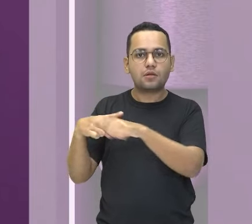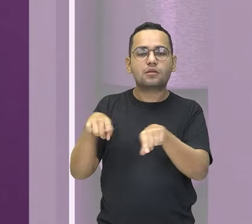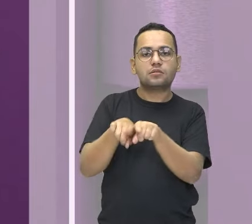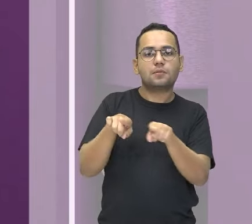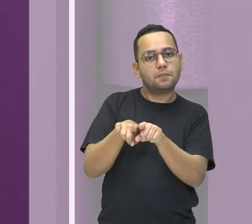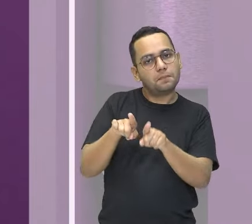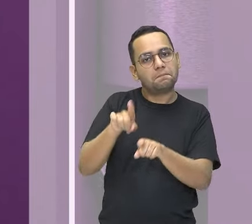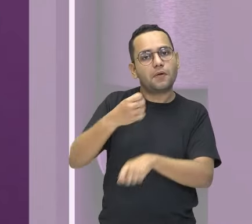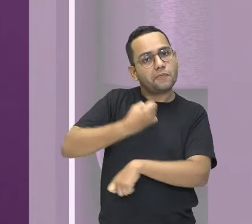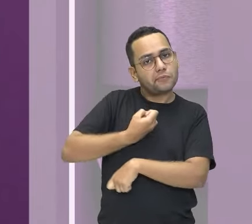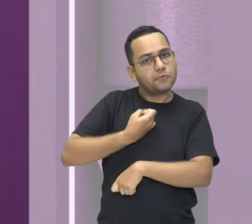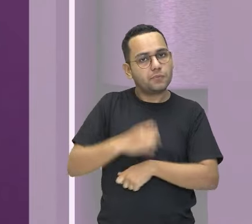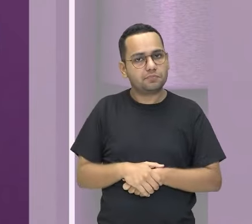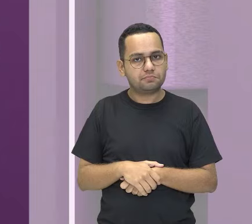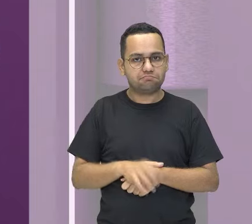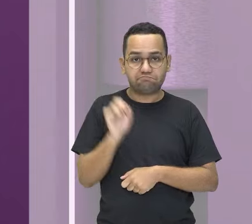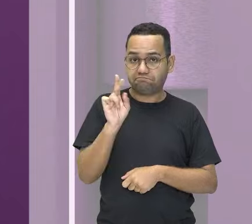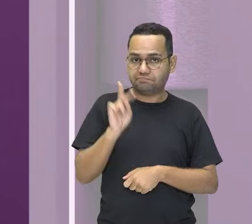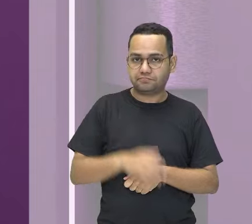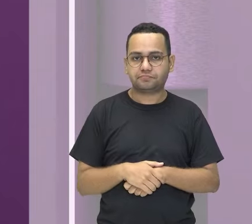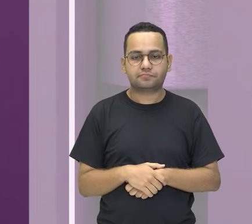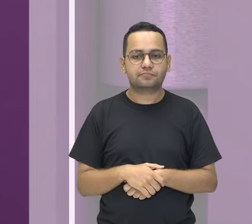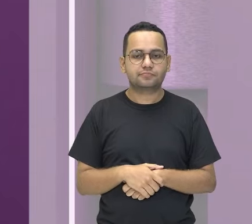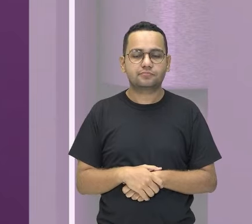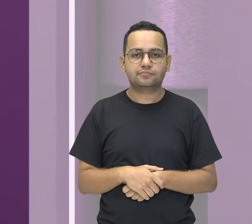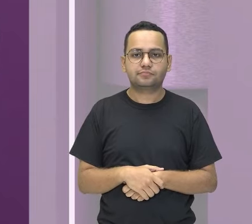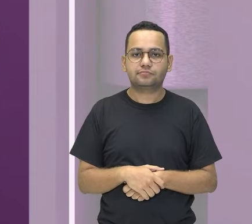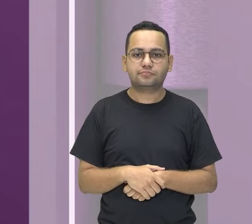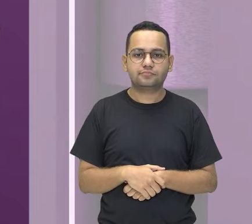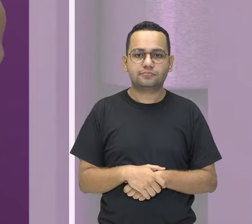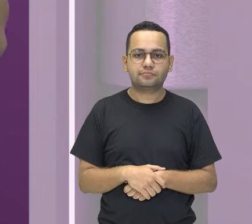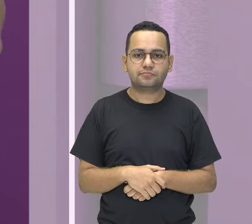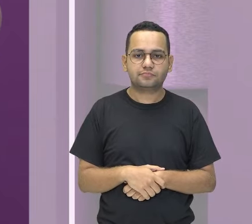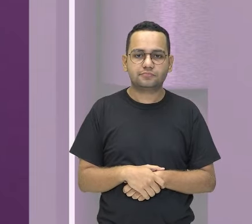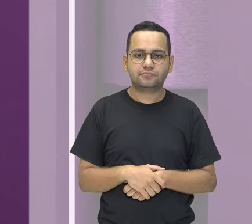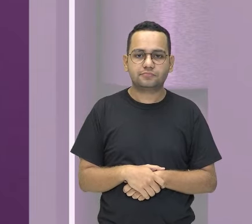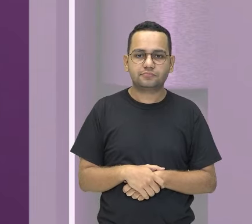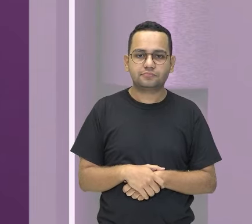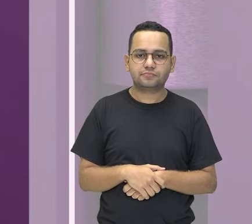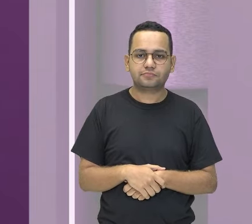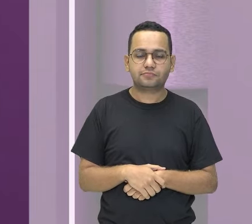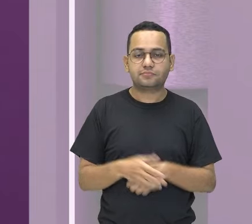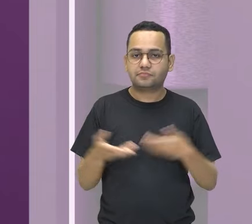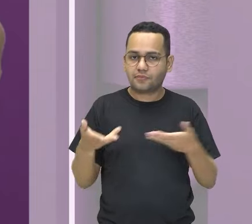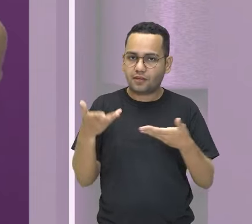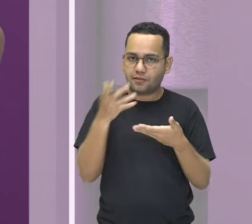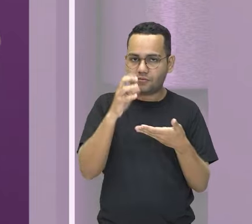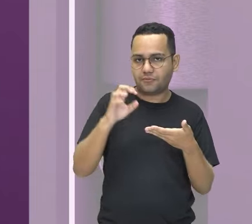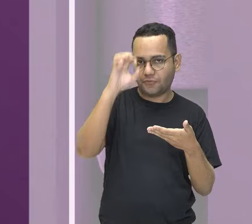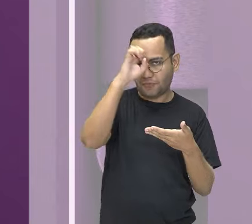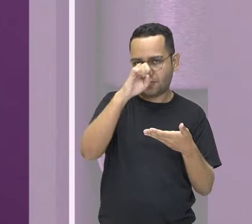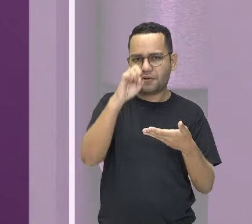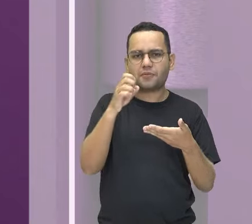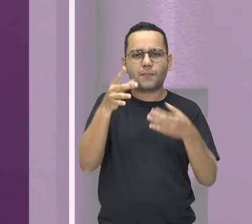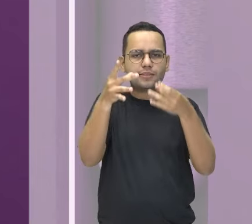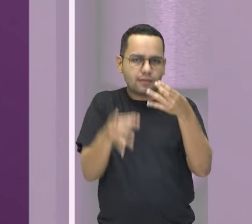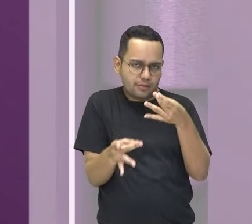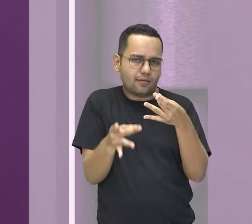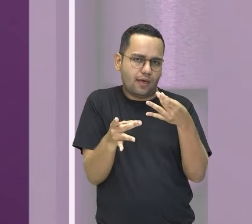coeficientes. Tudo certo? E aí hoje a gente vai aprender exatamente tudo isso bem detalhado,